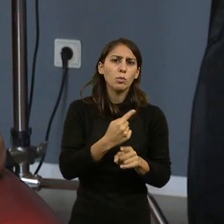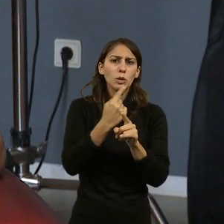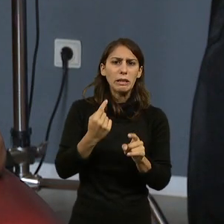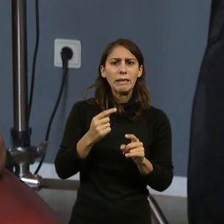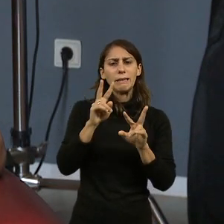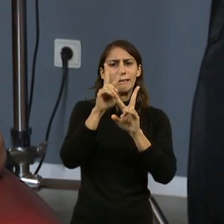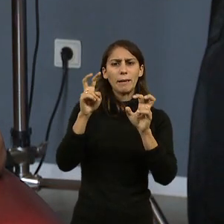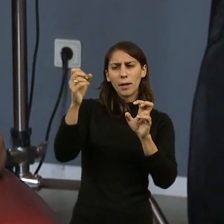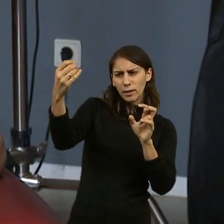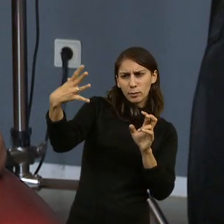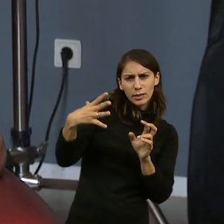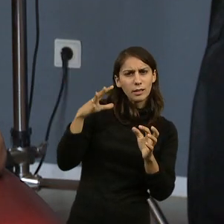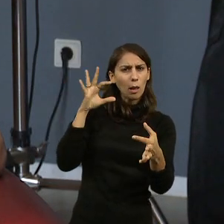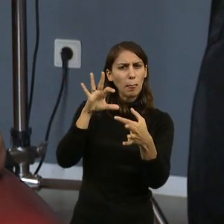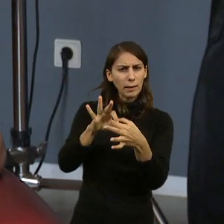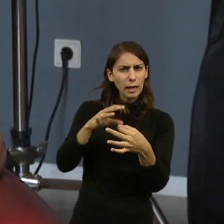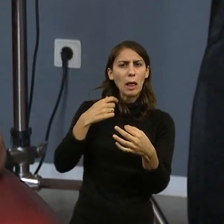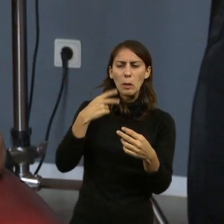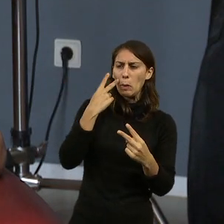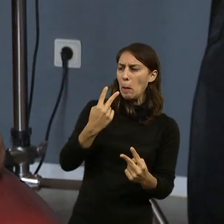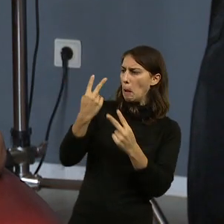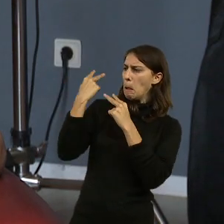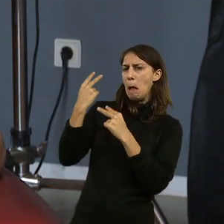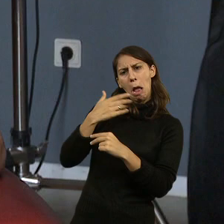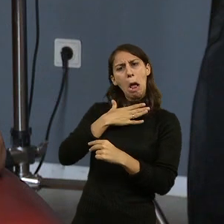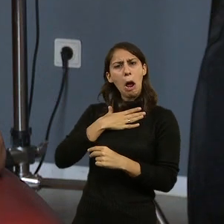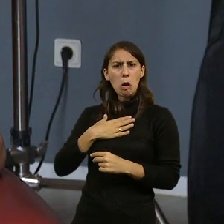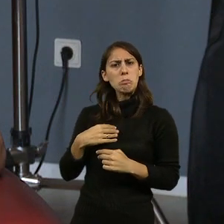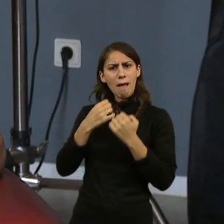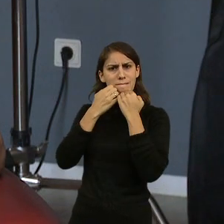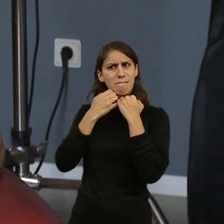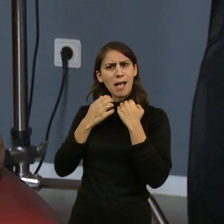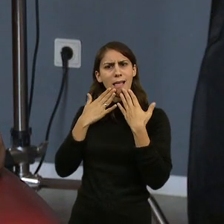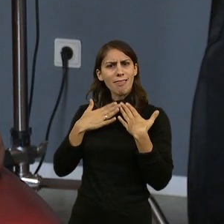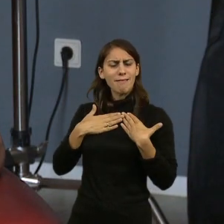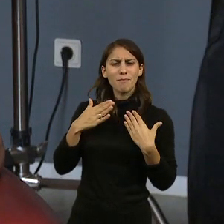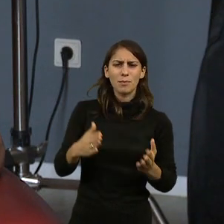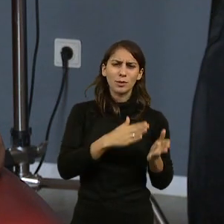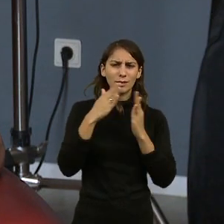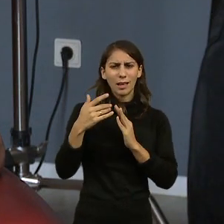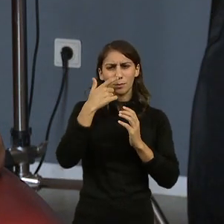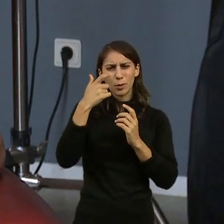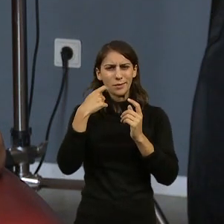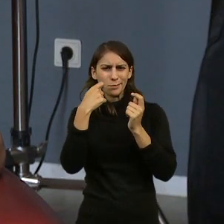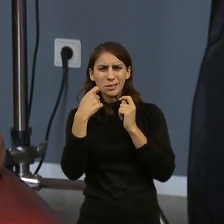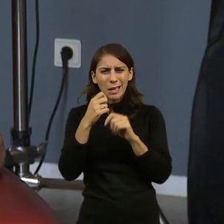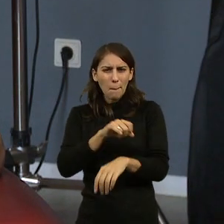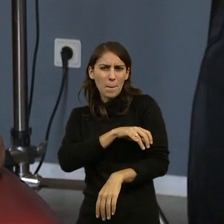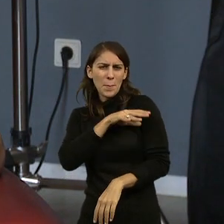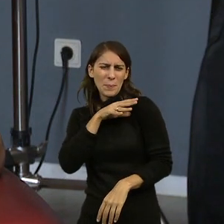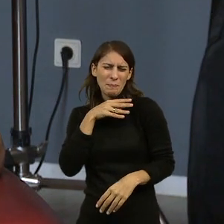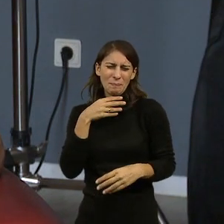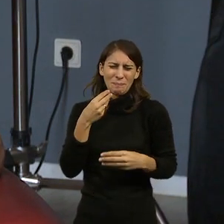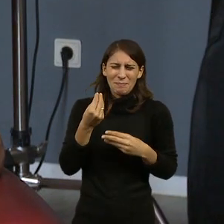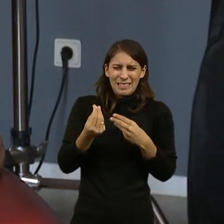trás, nas expressões das pessoas percebo que não estavam trabalhadas. Porque se tu vais por aí em frente à minha câmara e não sabes